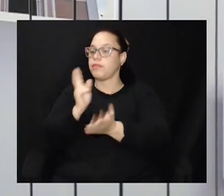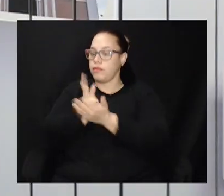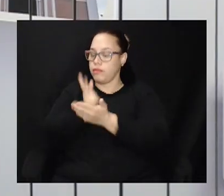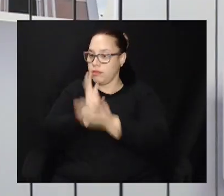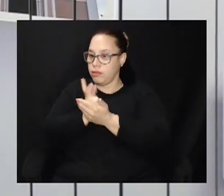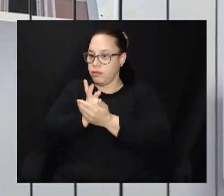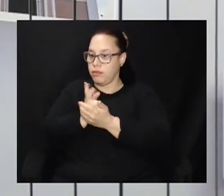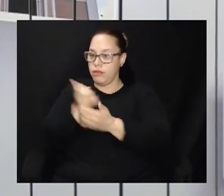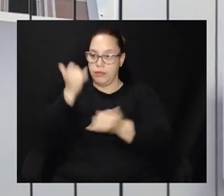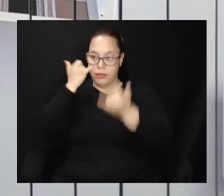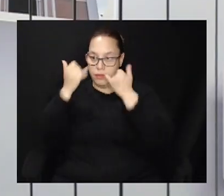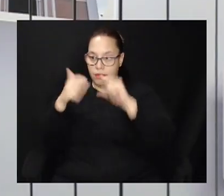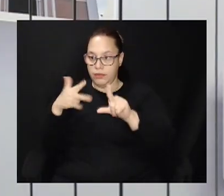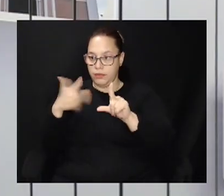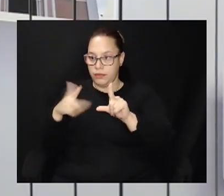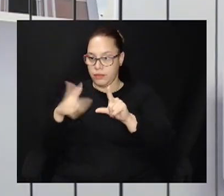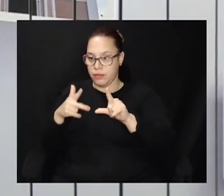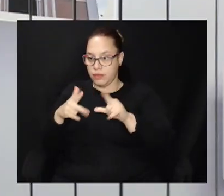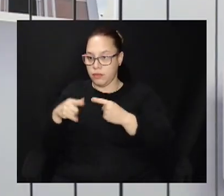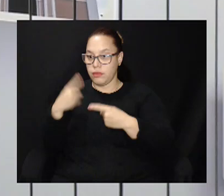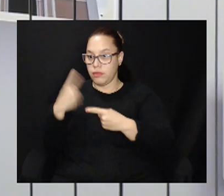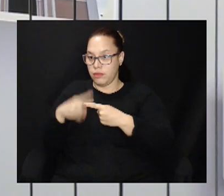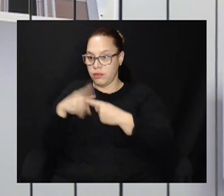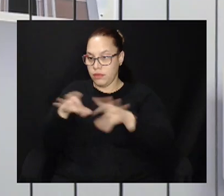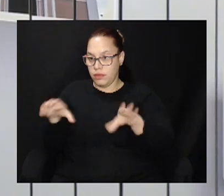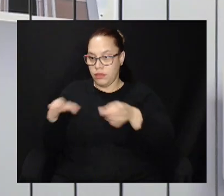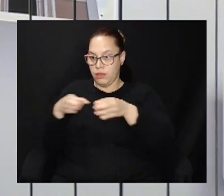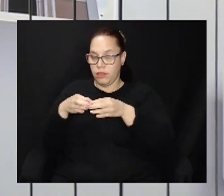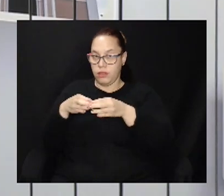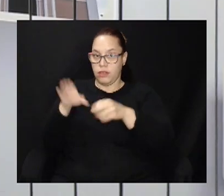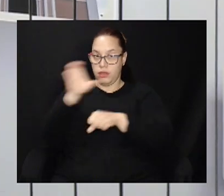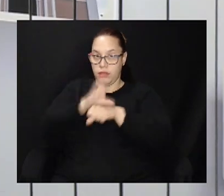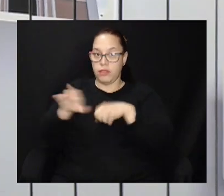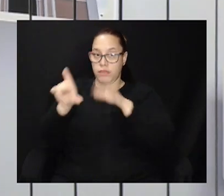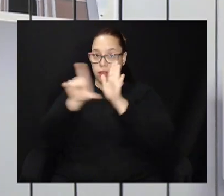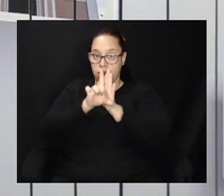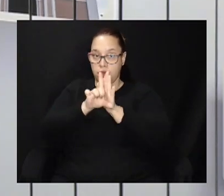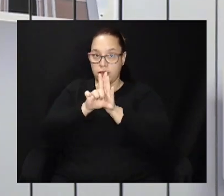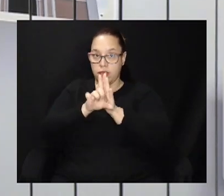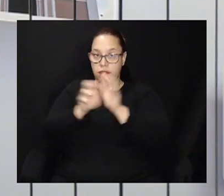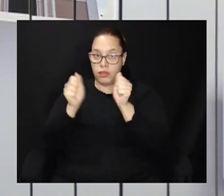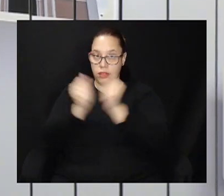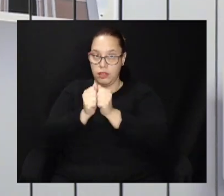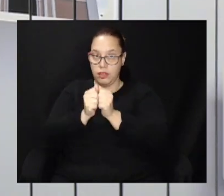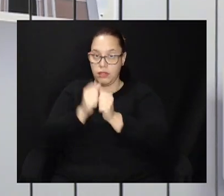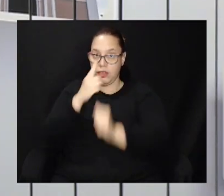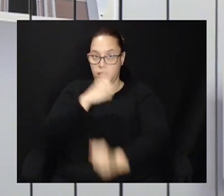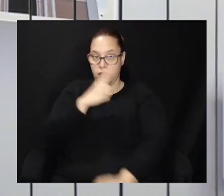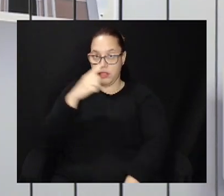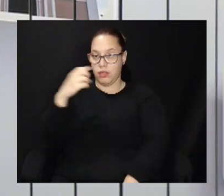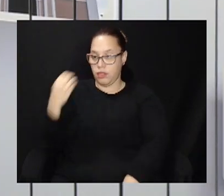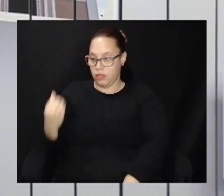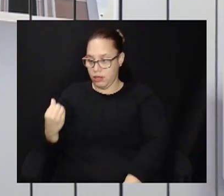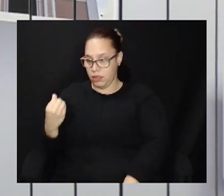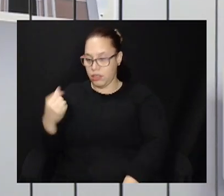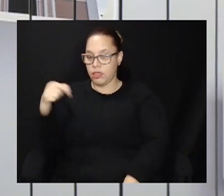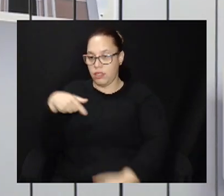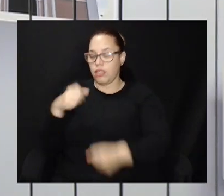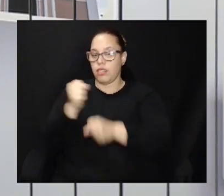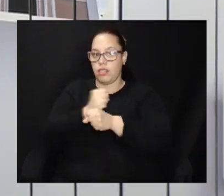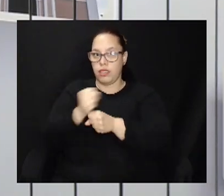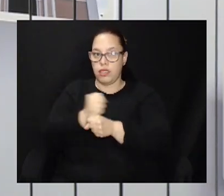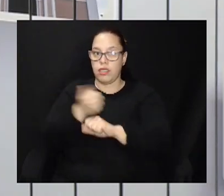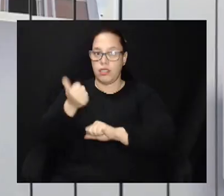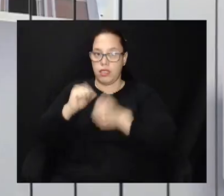do Legislativo, porque a Comissão de Constituição e Legalidade se reuniu pela 16ª vez neste ano e analisou